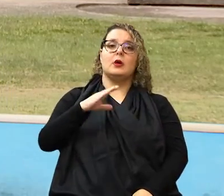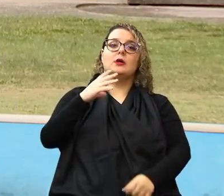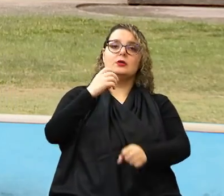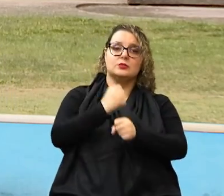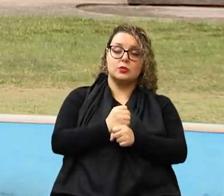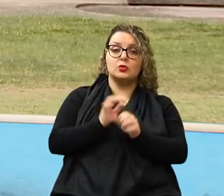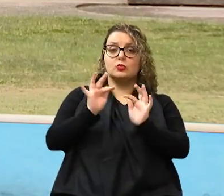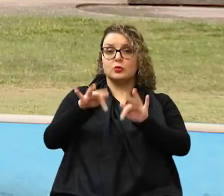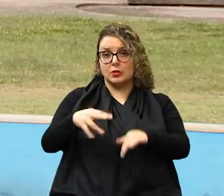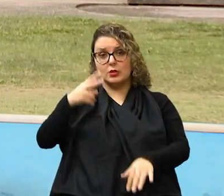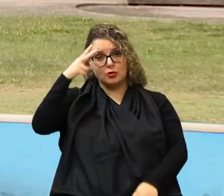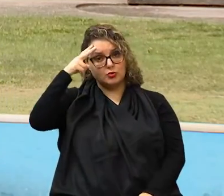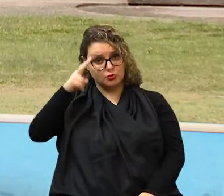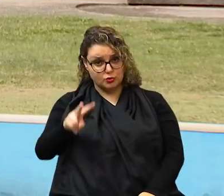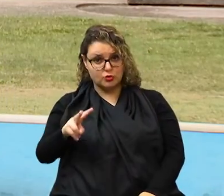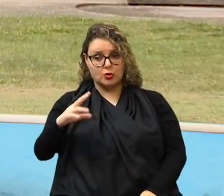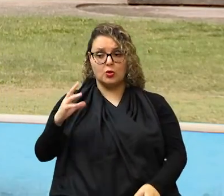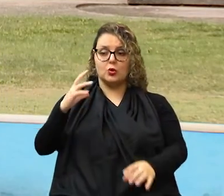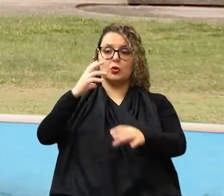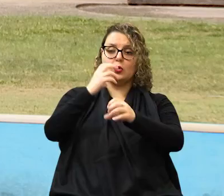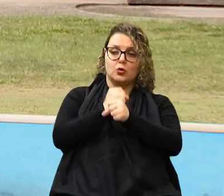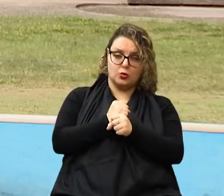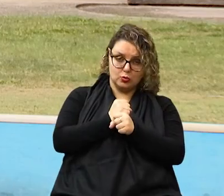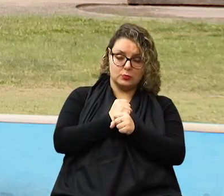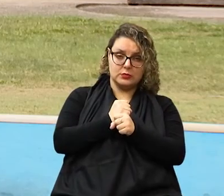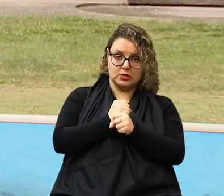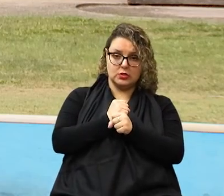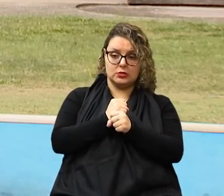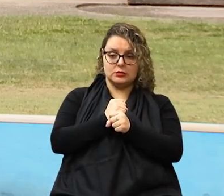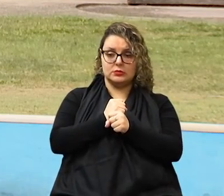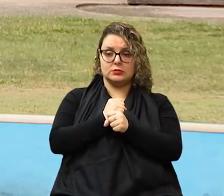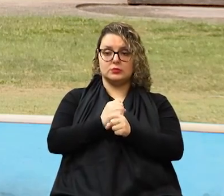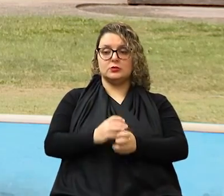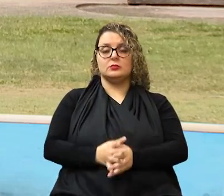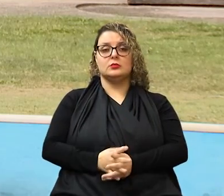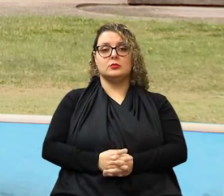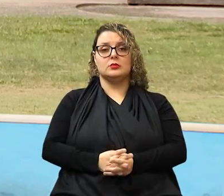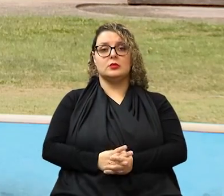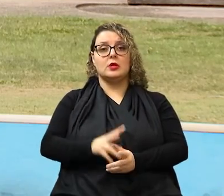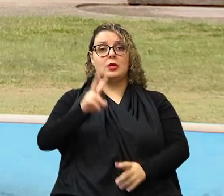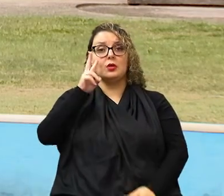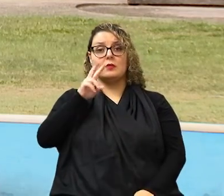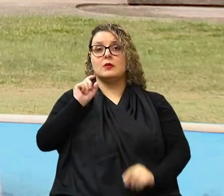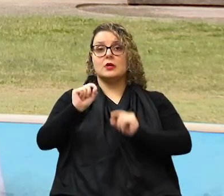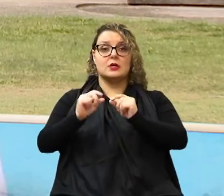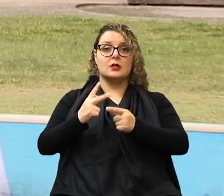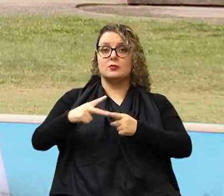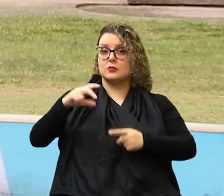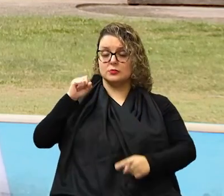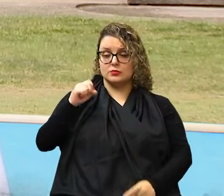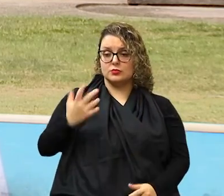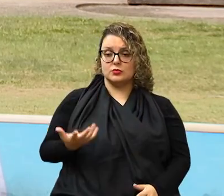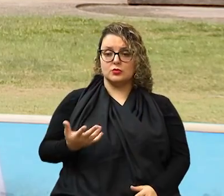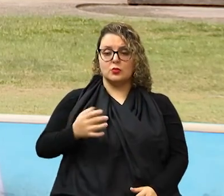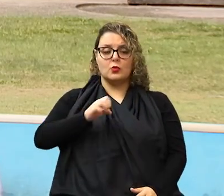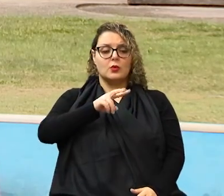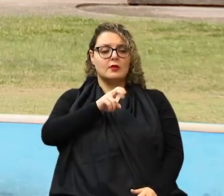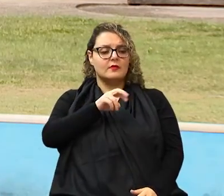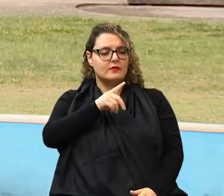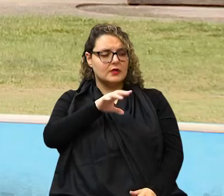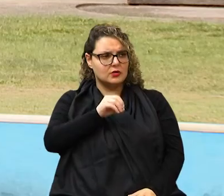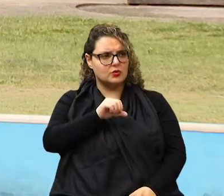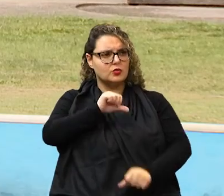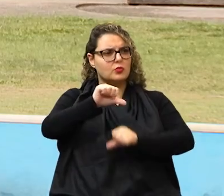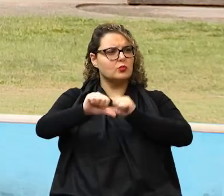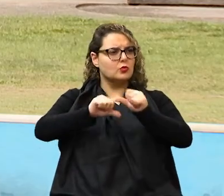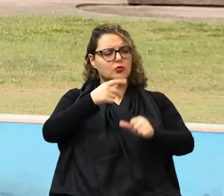ponto. Ao final de 2 dias, soma-se os pontos e vê quem são os vencedores. E o Evandro,